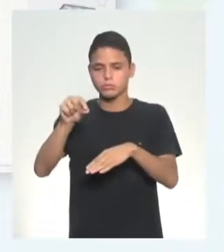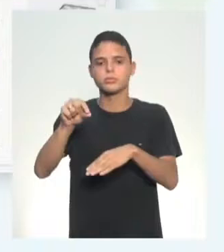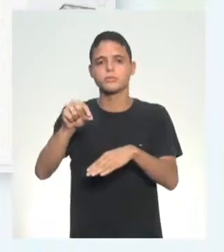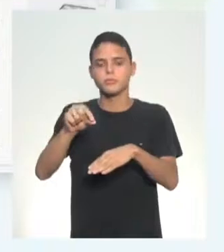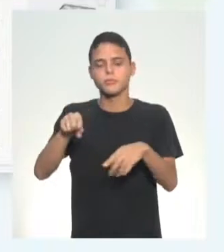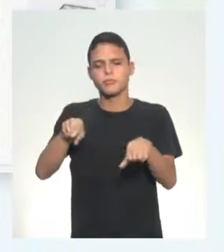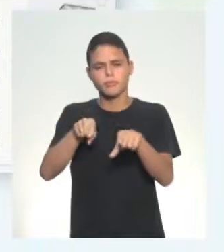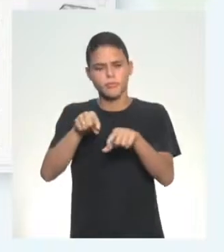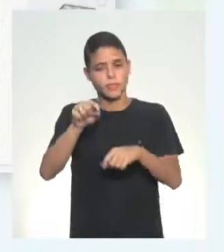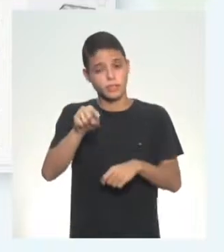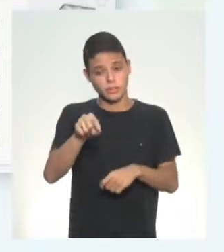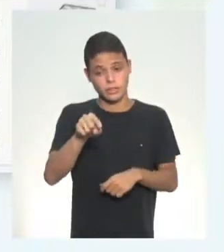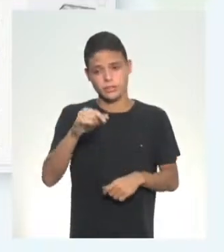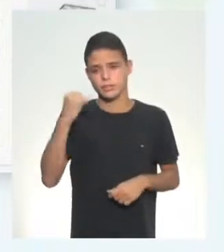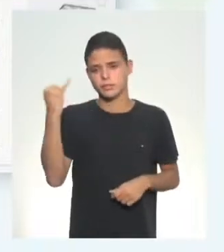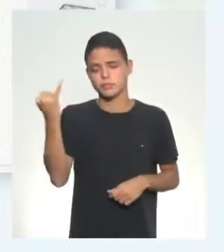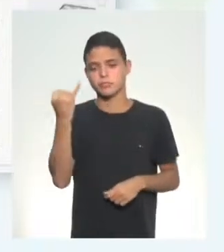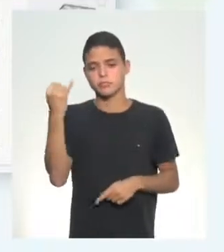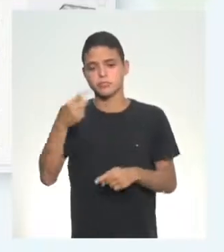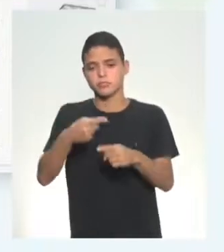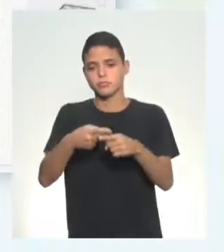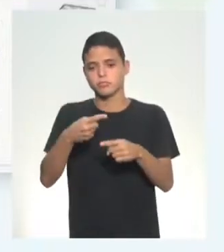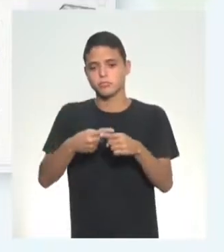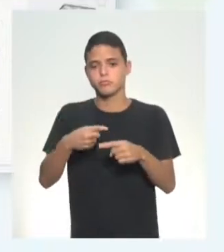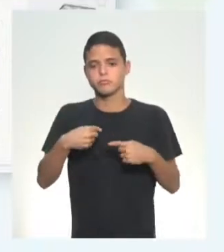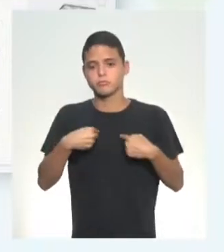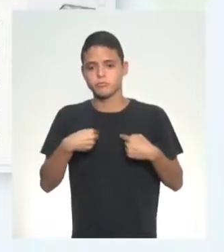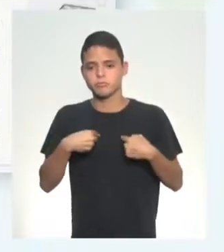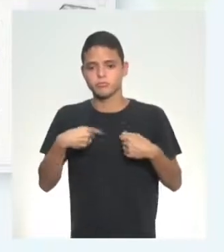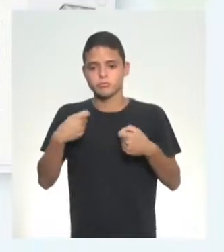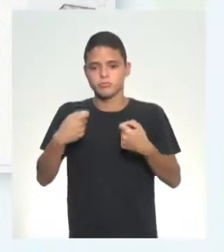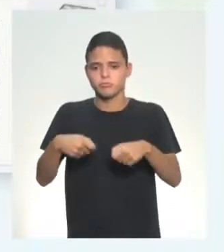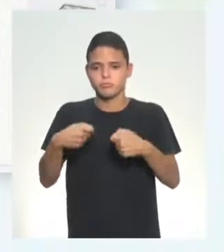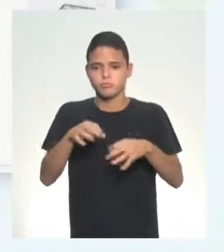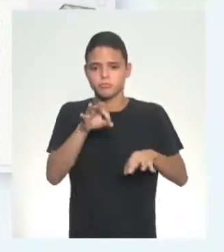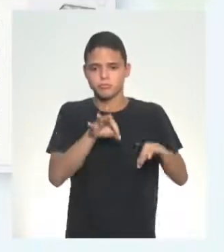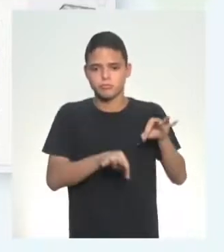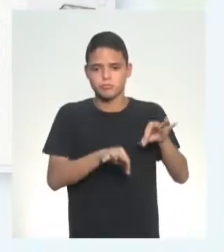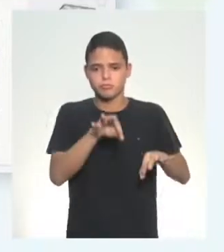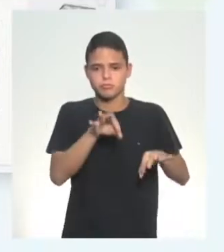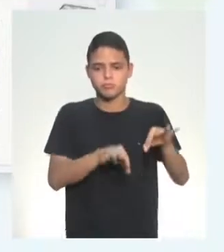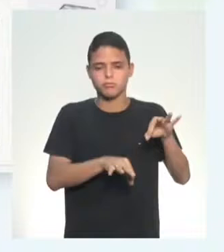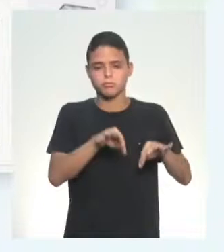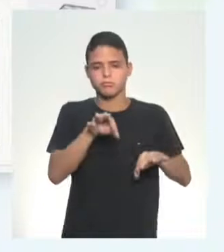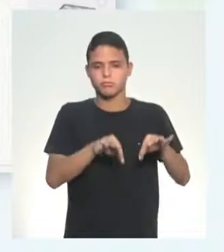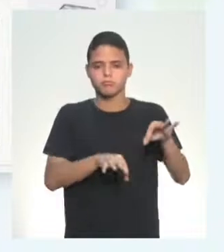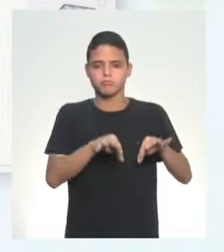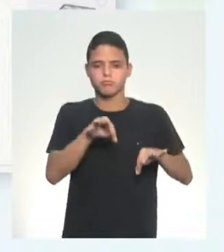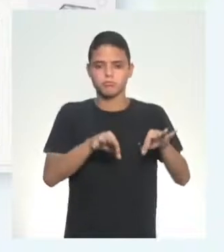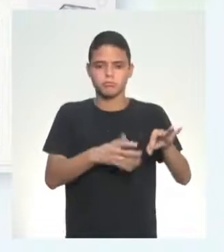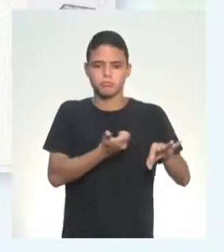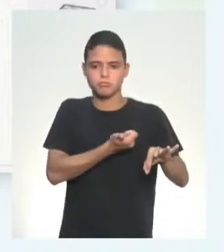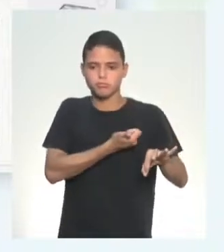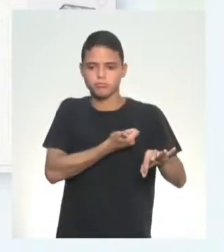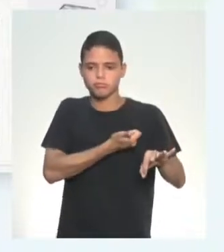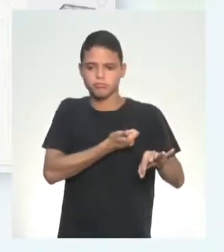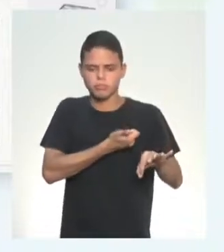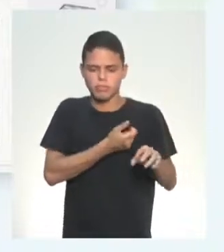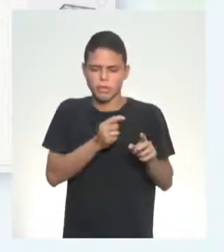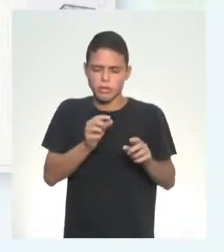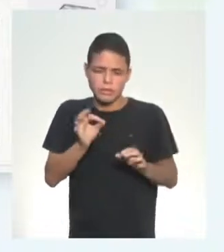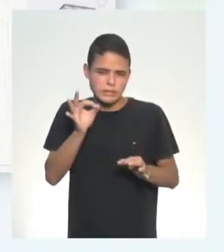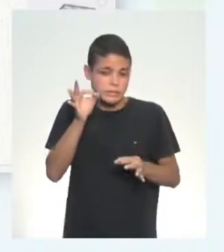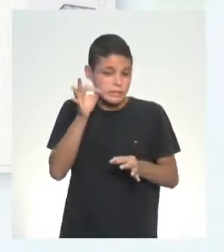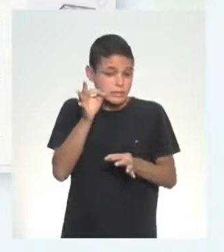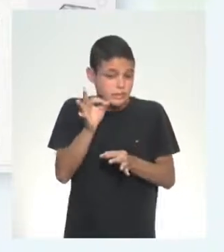porque se eu preciso de um projeto com formas, com medidas muito